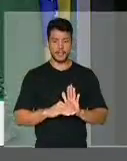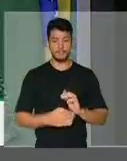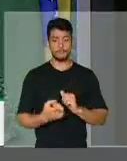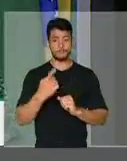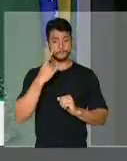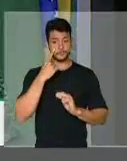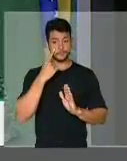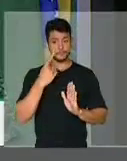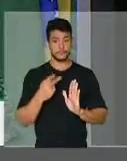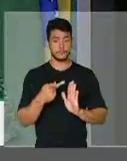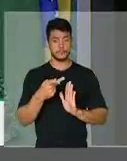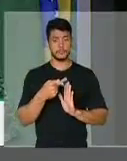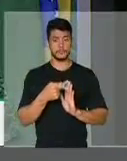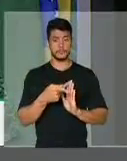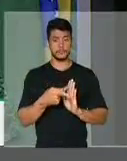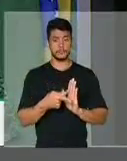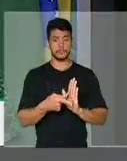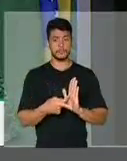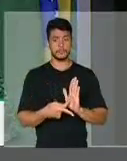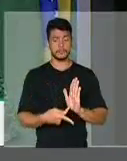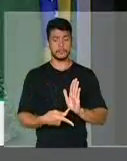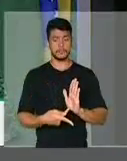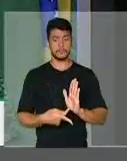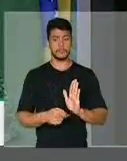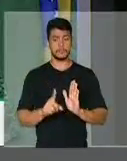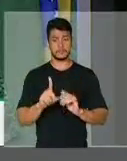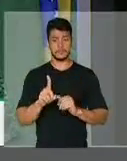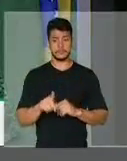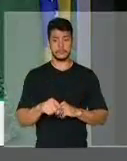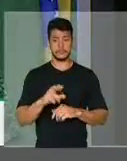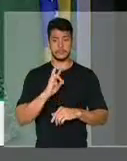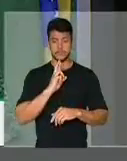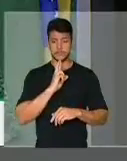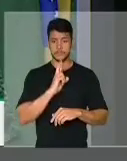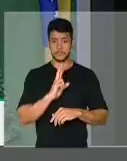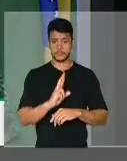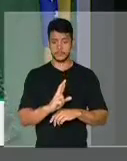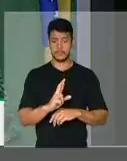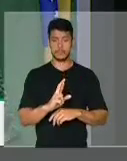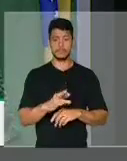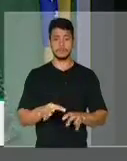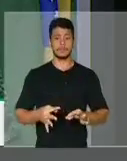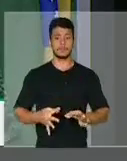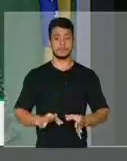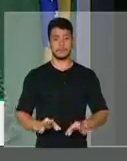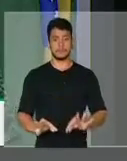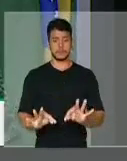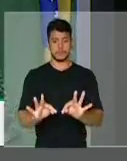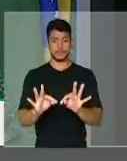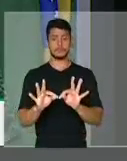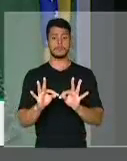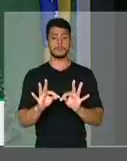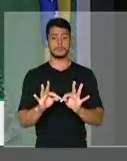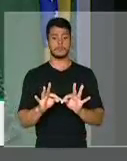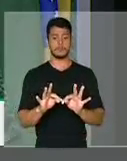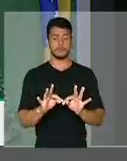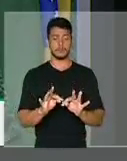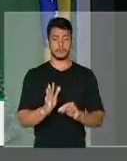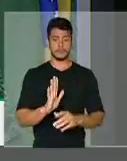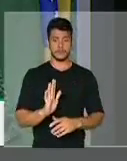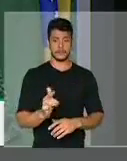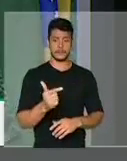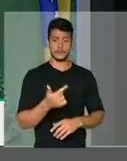um projeto que é o resultado da convergência tecnológica que, nestes últimos